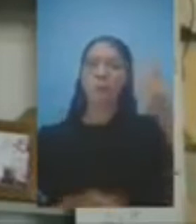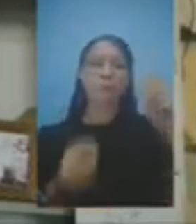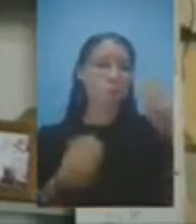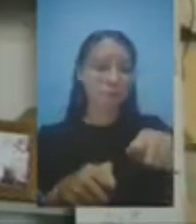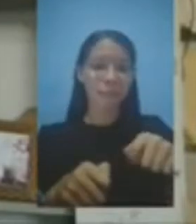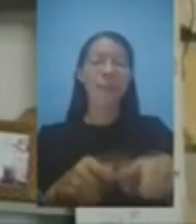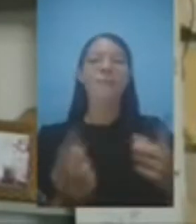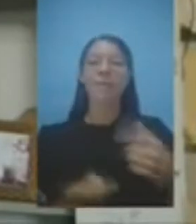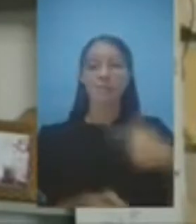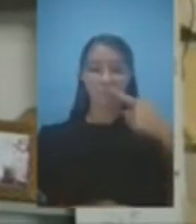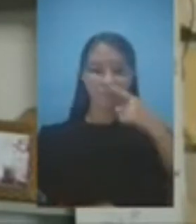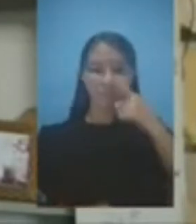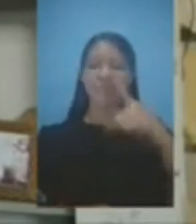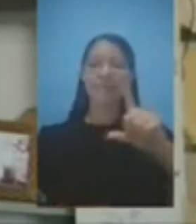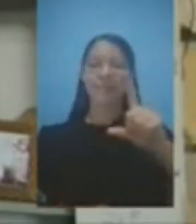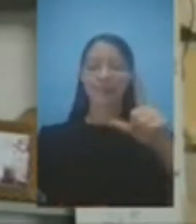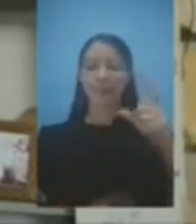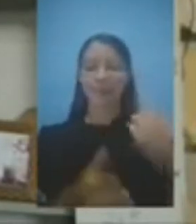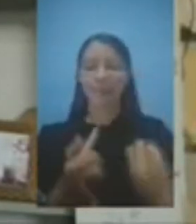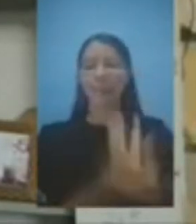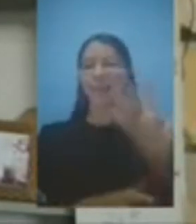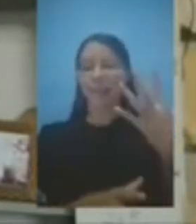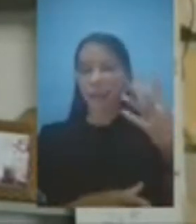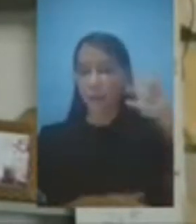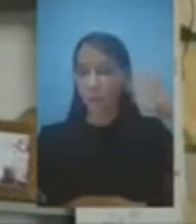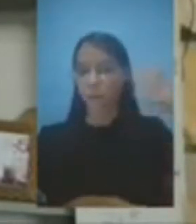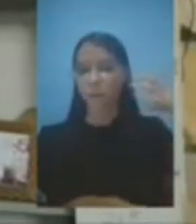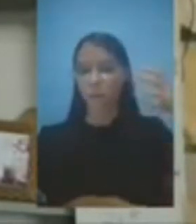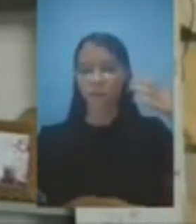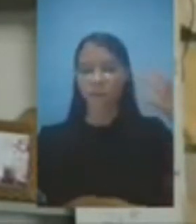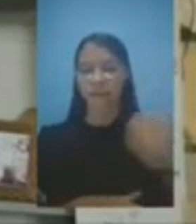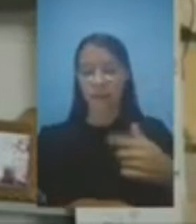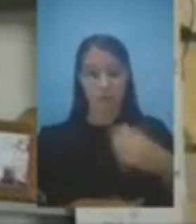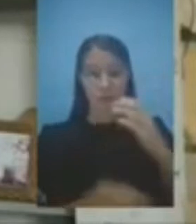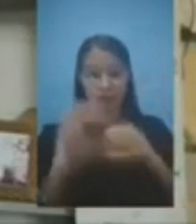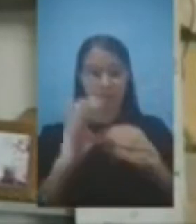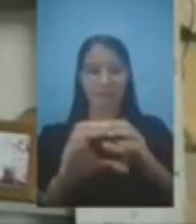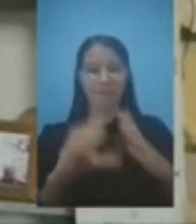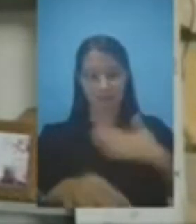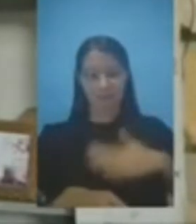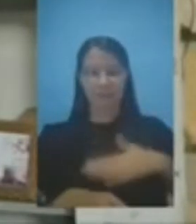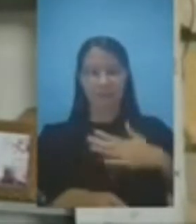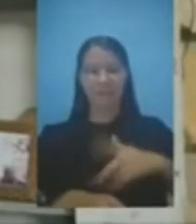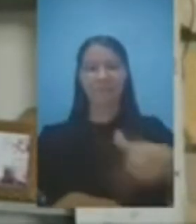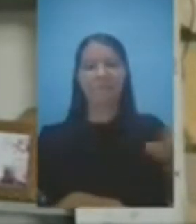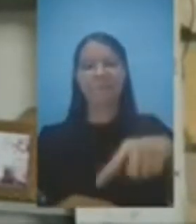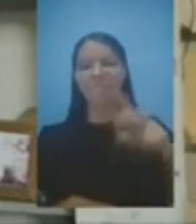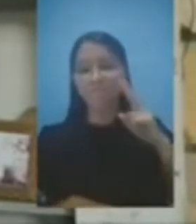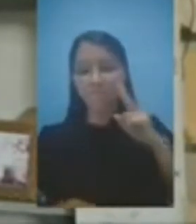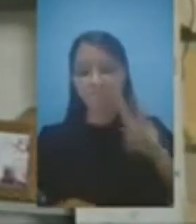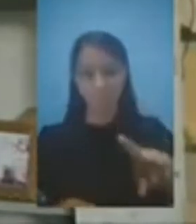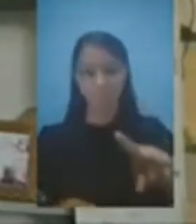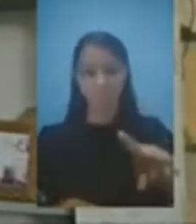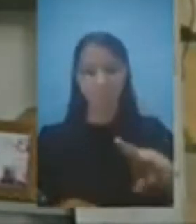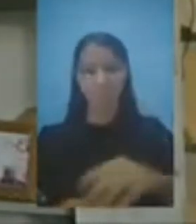imaginava que fosse capaz, mas fiz essa ladainha. Vou cantar já. E daqui a pouco